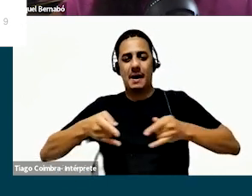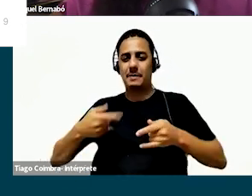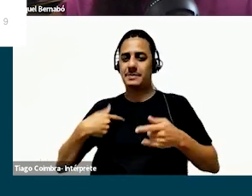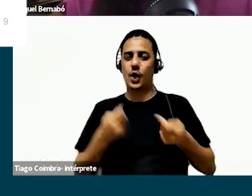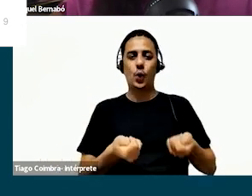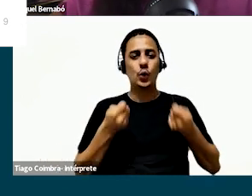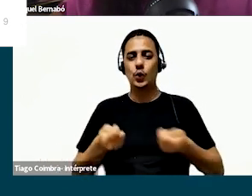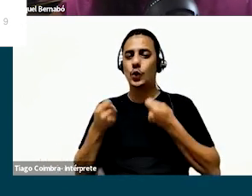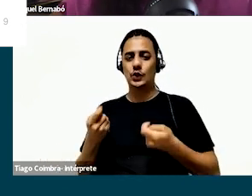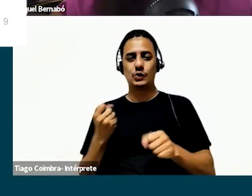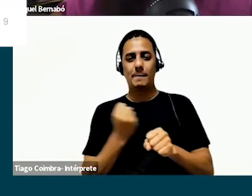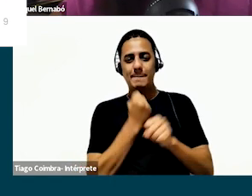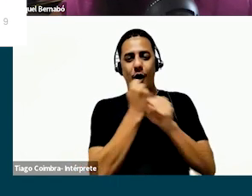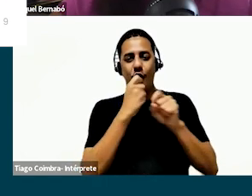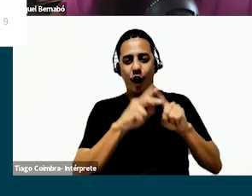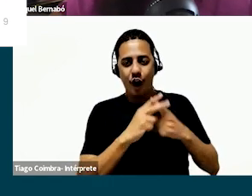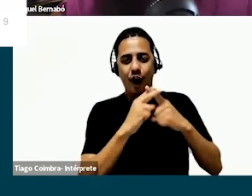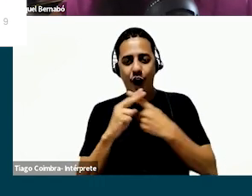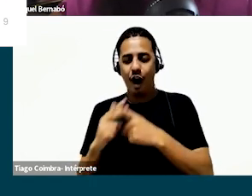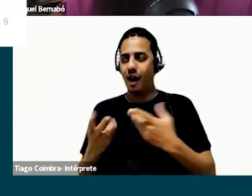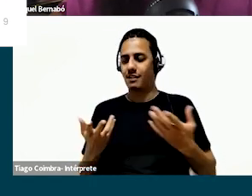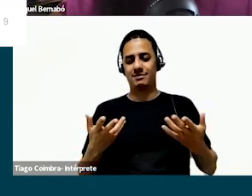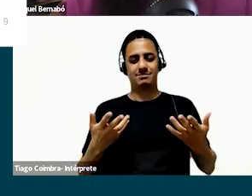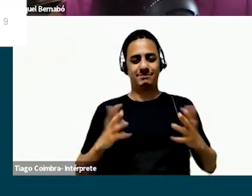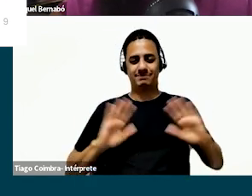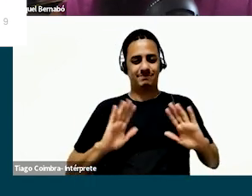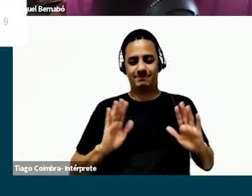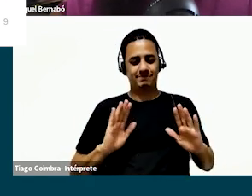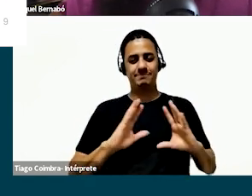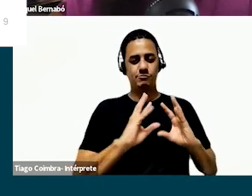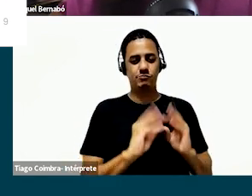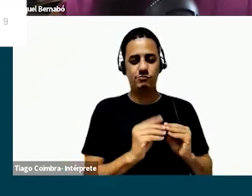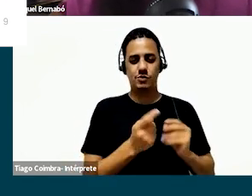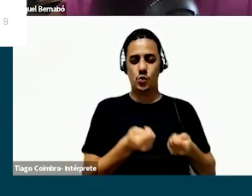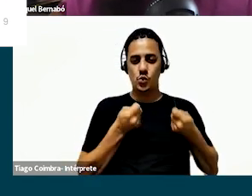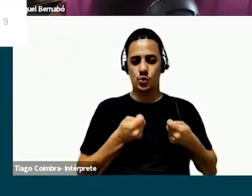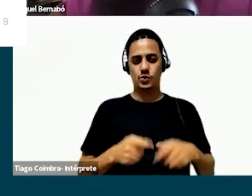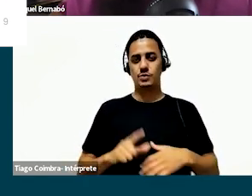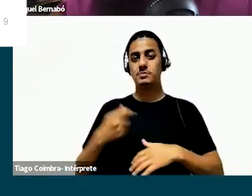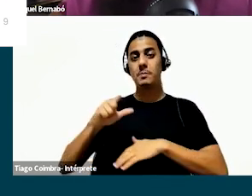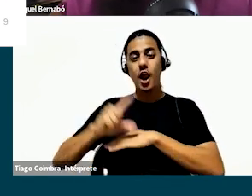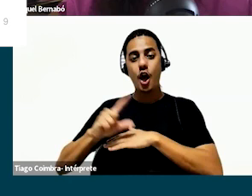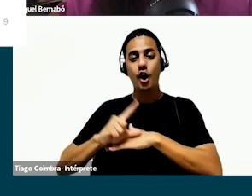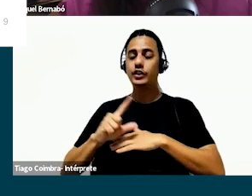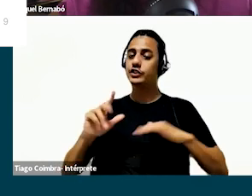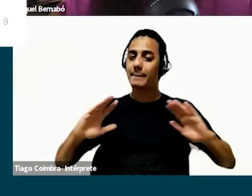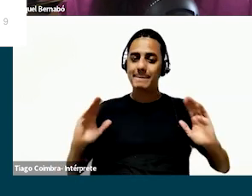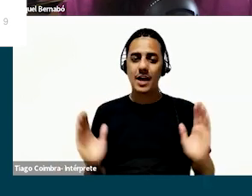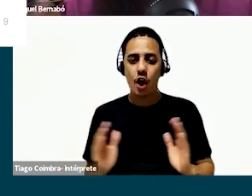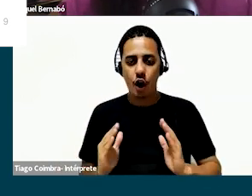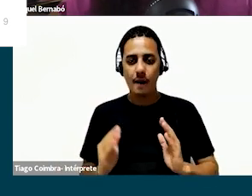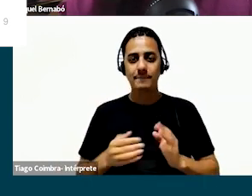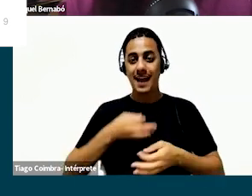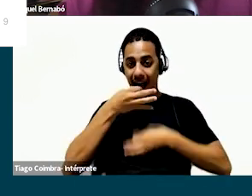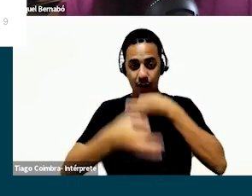falaram, pô, eu preciso enxugar custo com montagem de móvel, eu preciso viabilizar uma loja